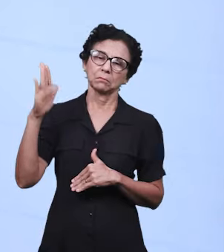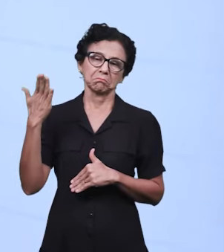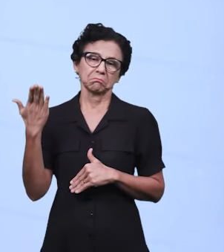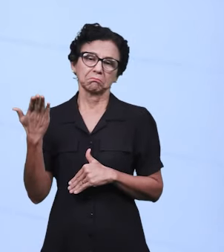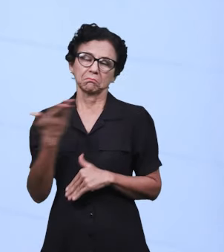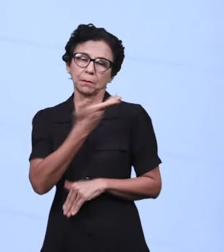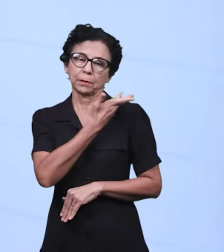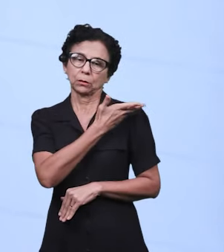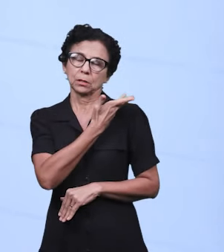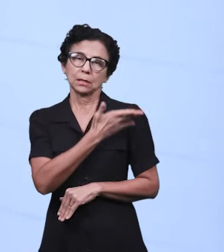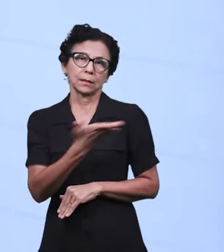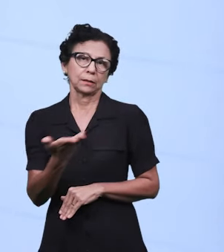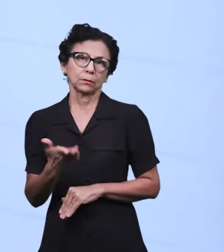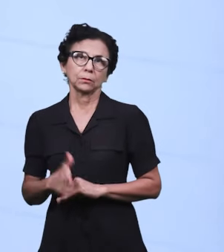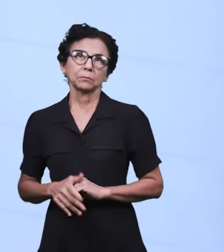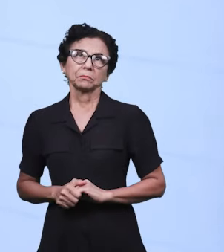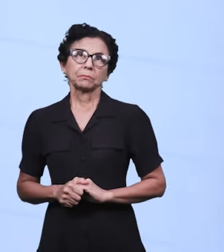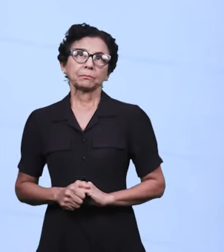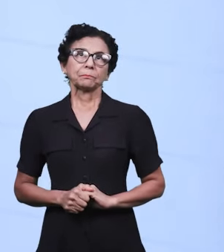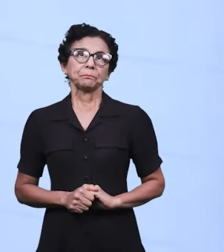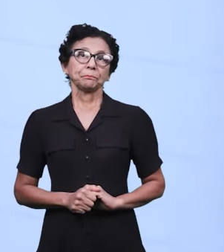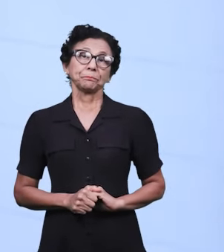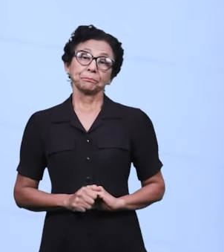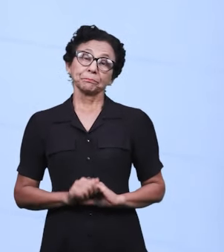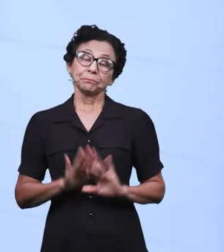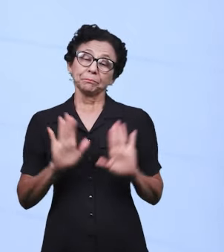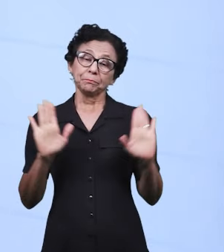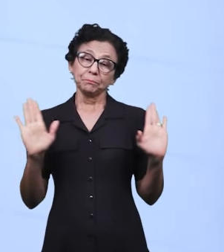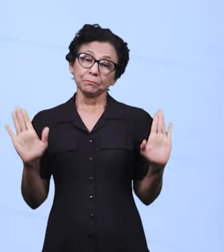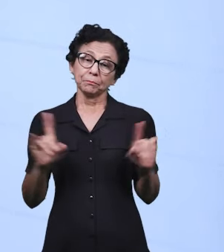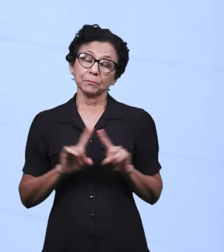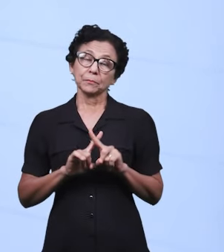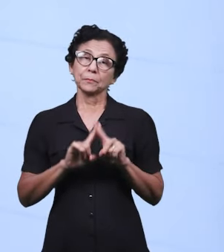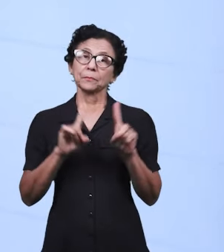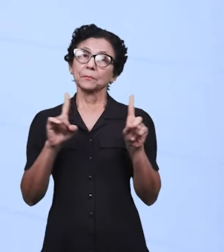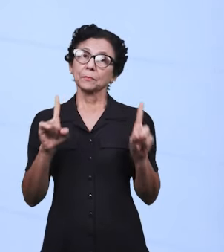discriminatório. Então, a exceção, né,